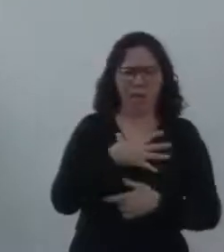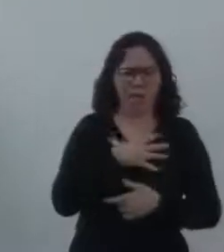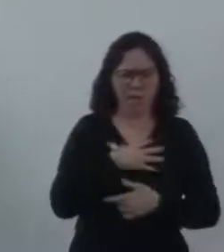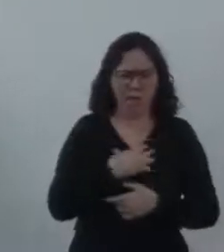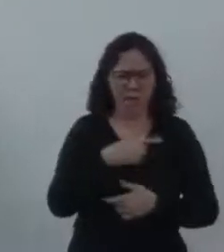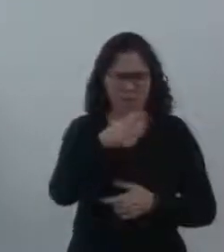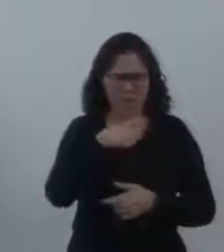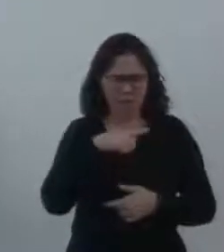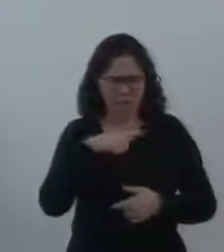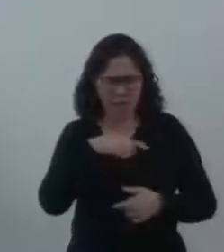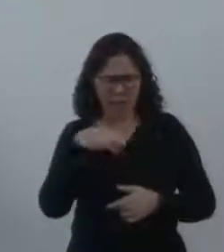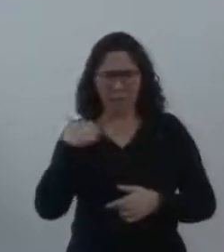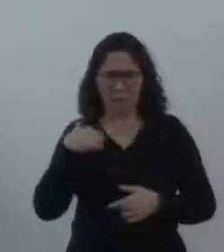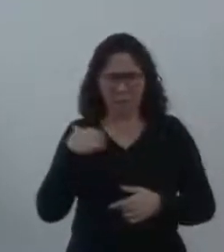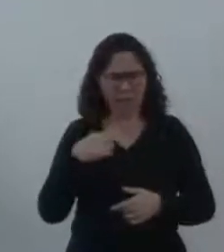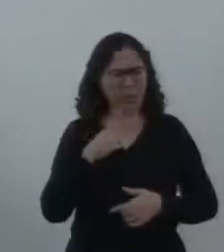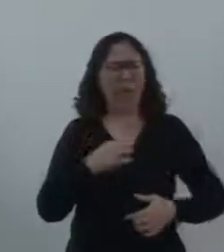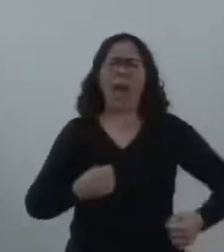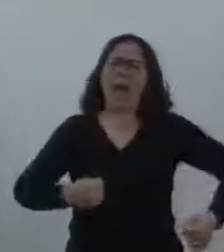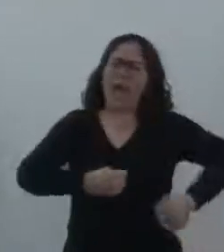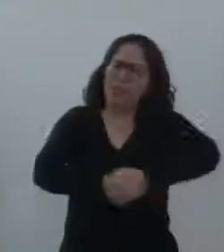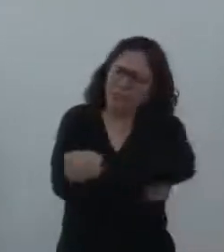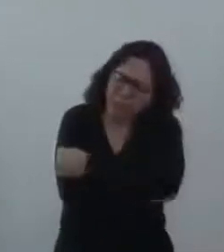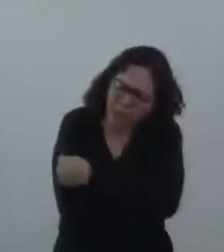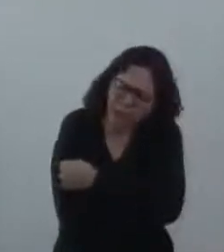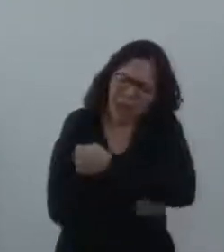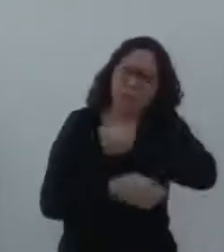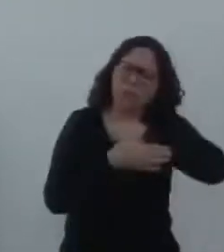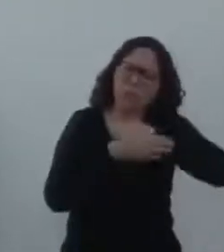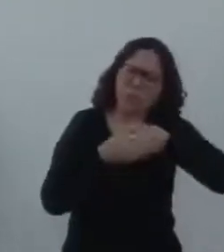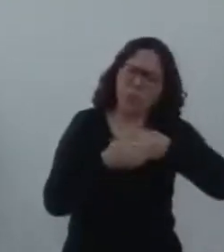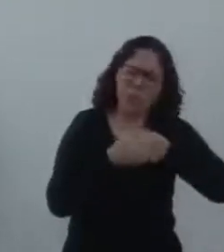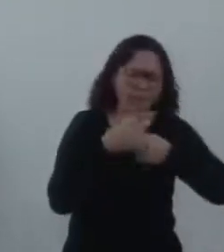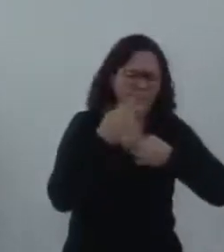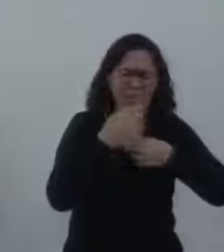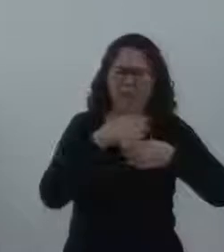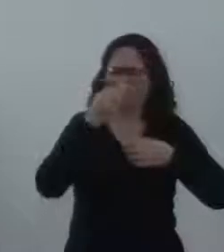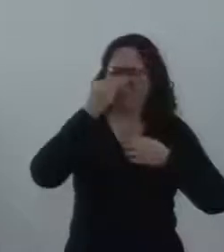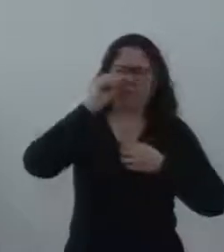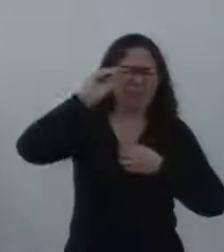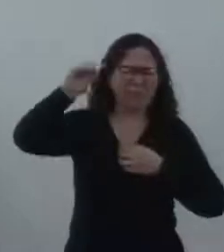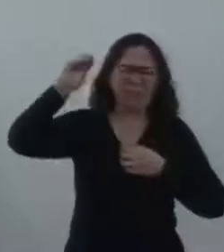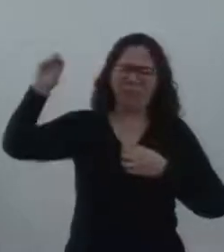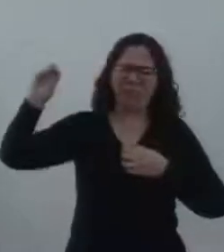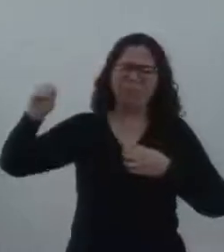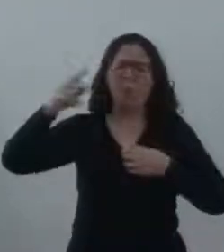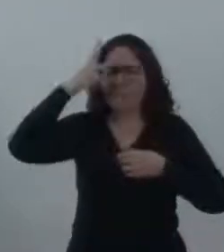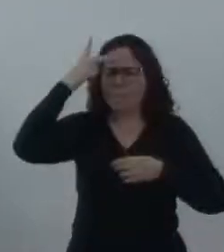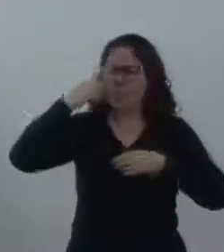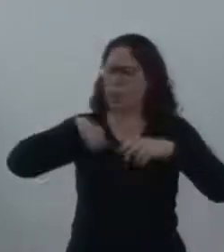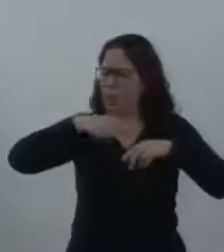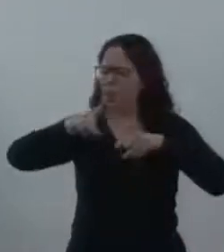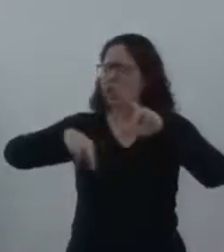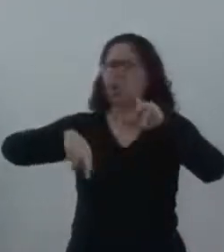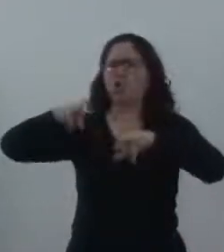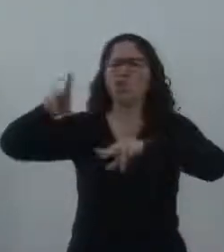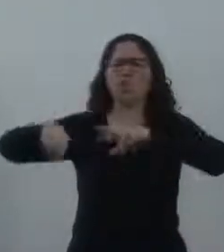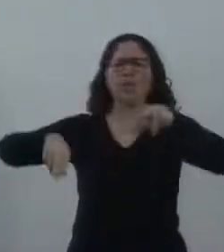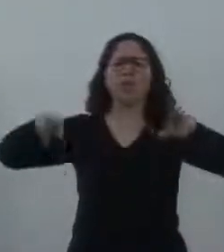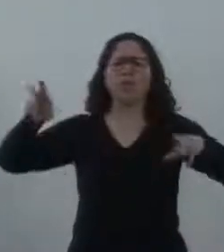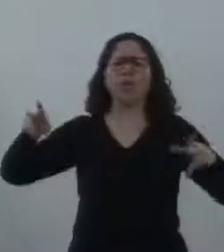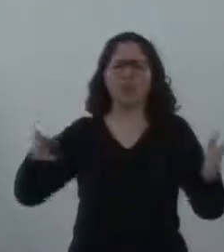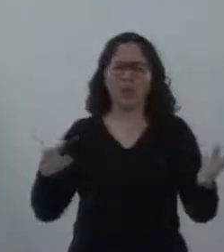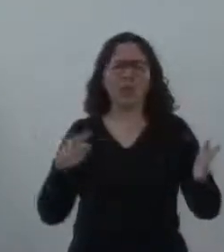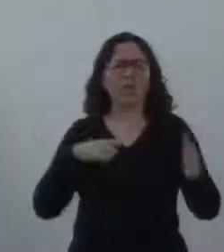foi discriminado, abrace, o apoie, mostre que a diferença entre as pessoas é legal e que cada um pode usufruir